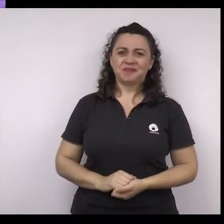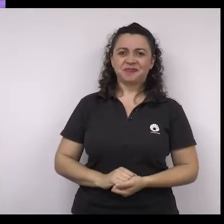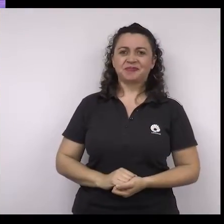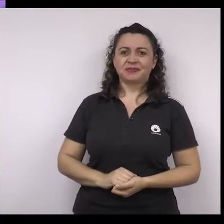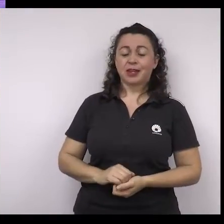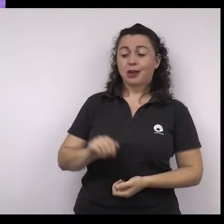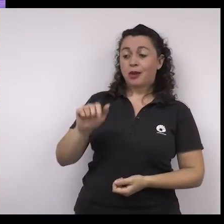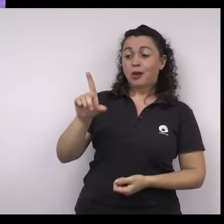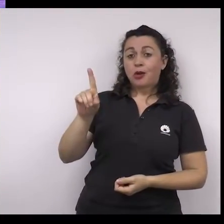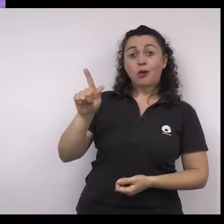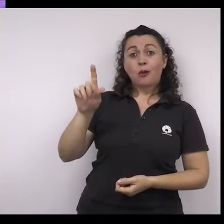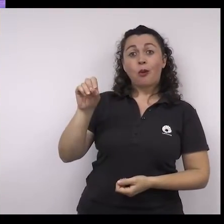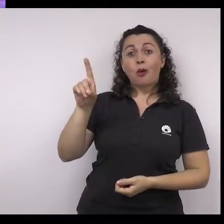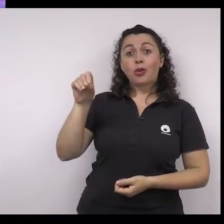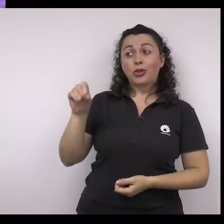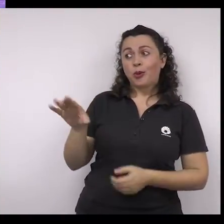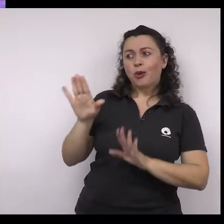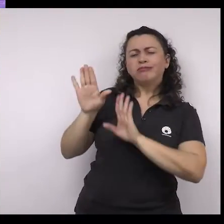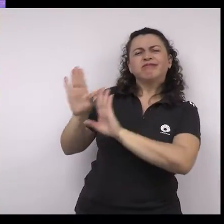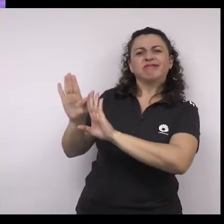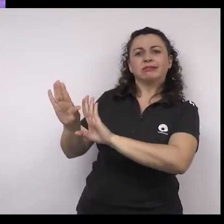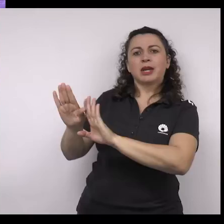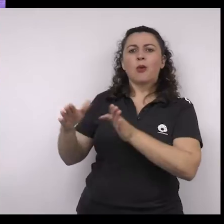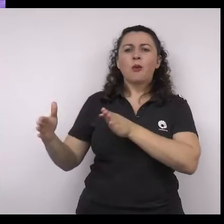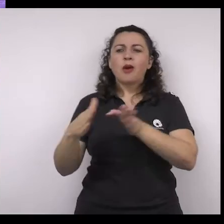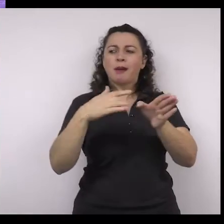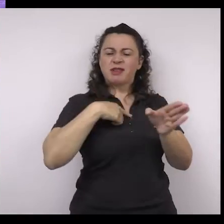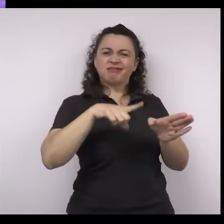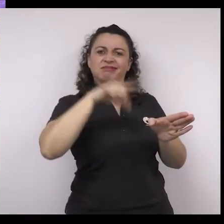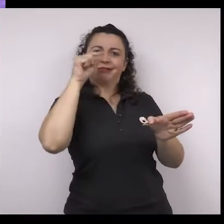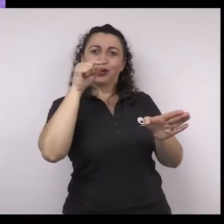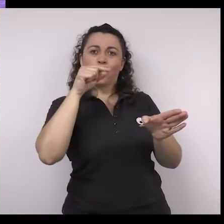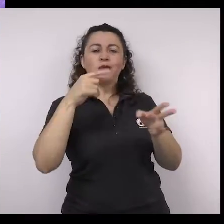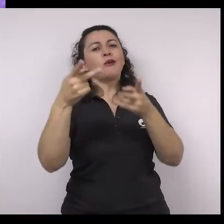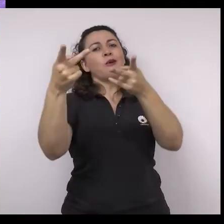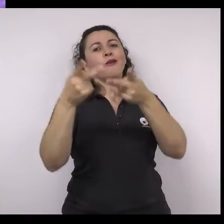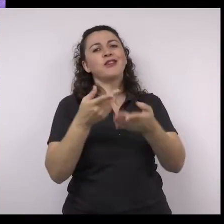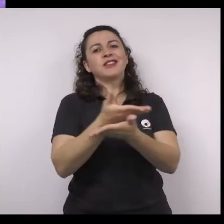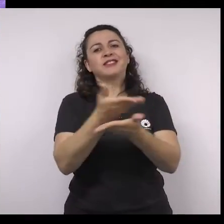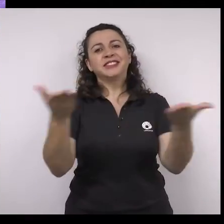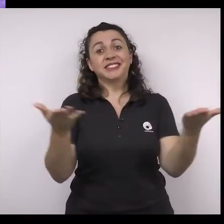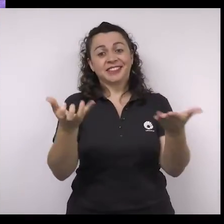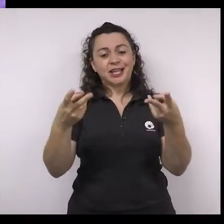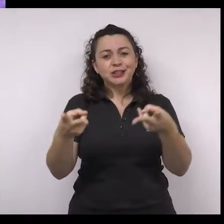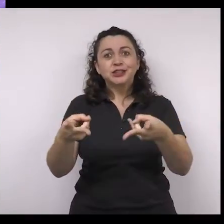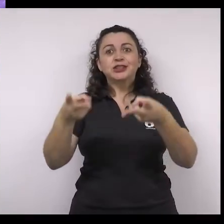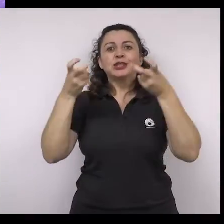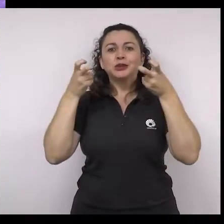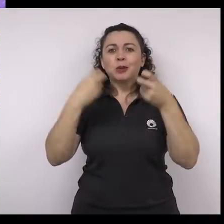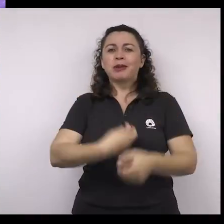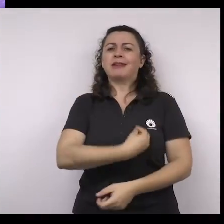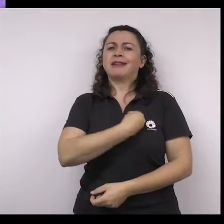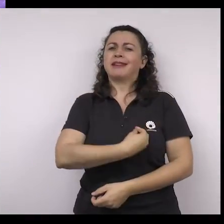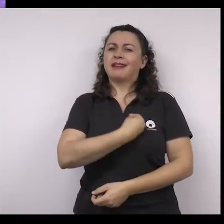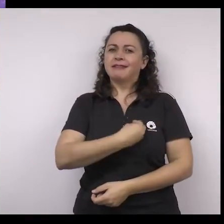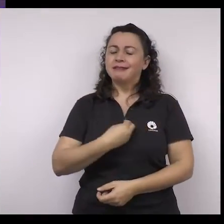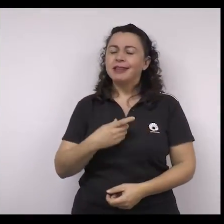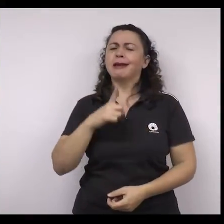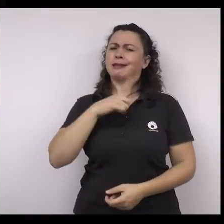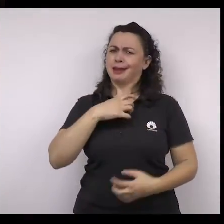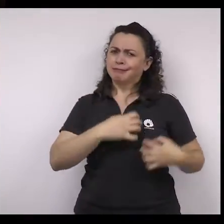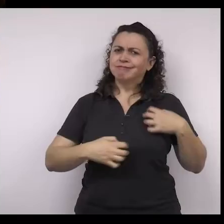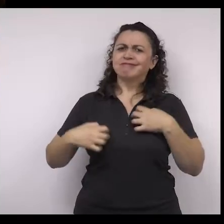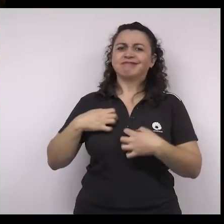político, seja o que for. A gente é isso, no fundo é um pouco isso, é um